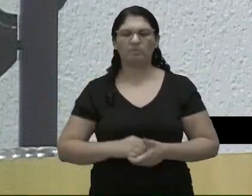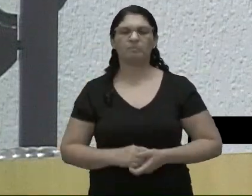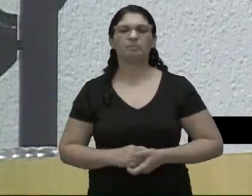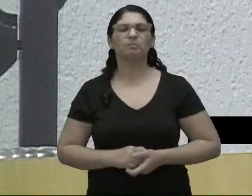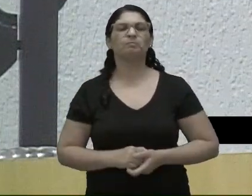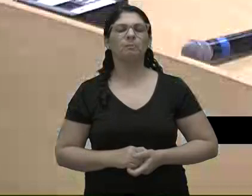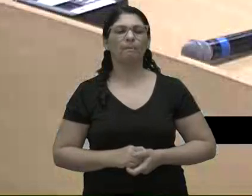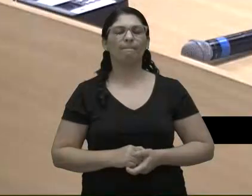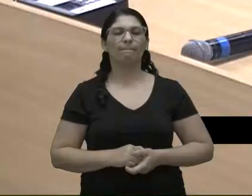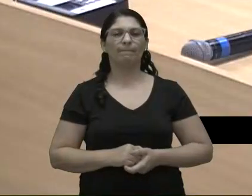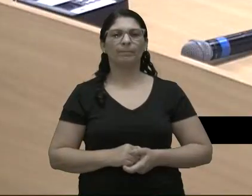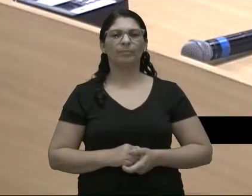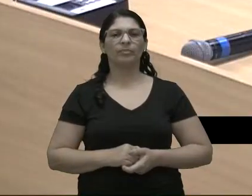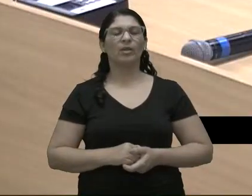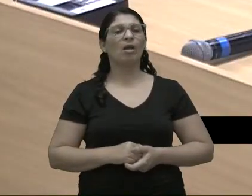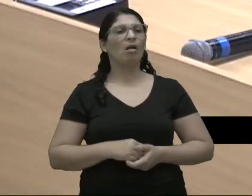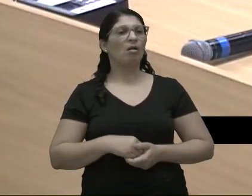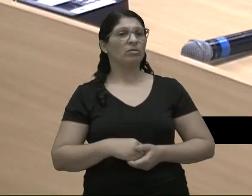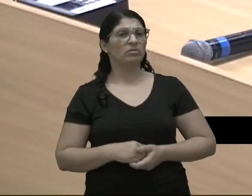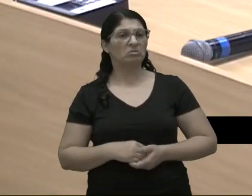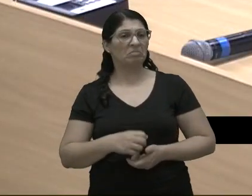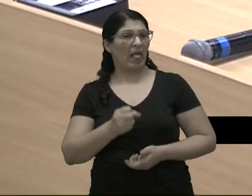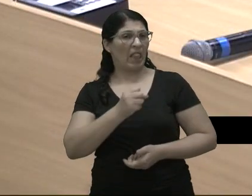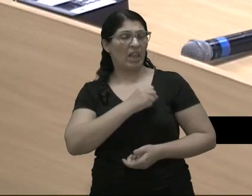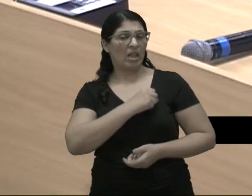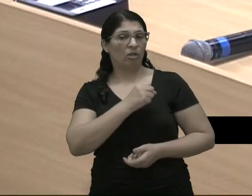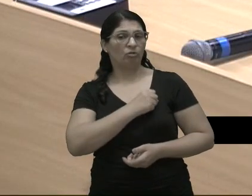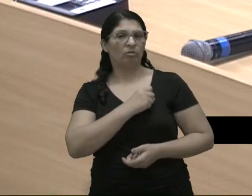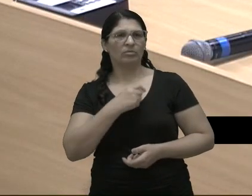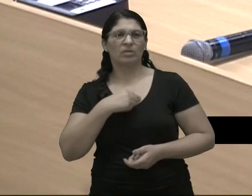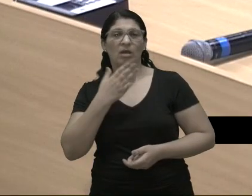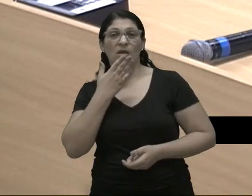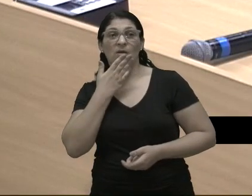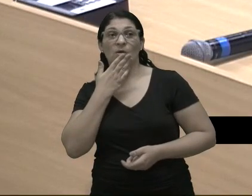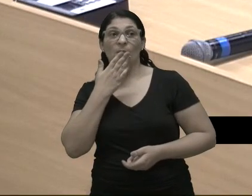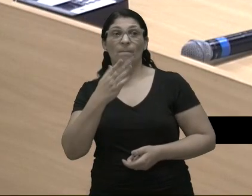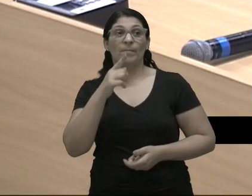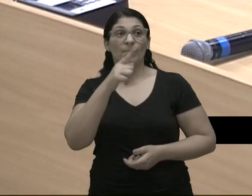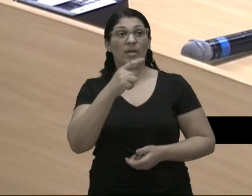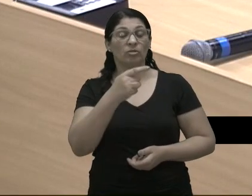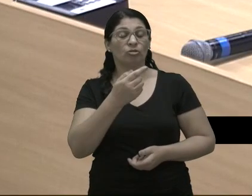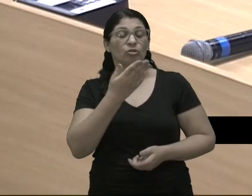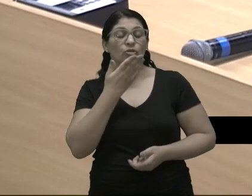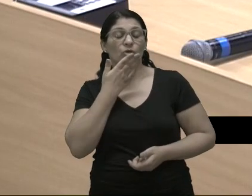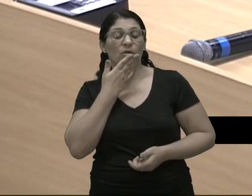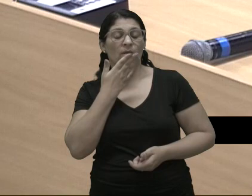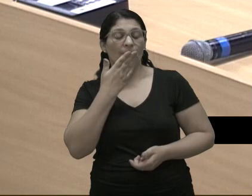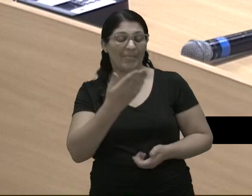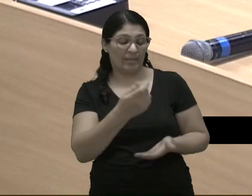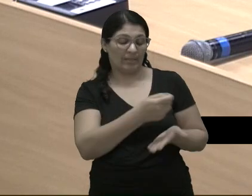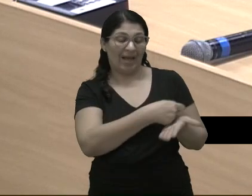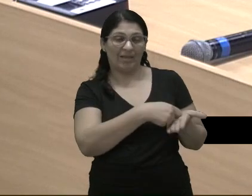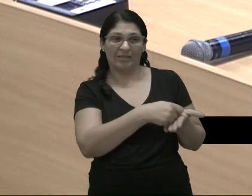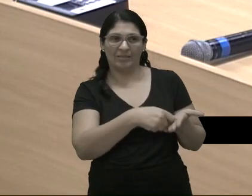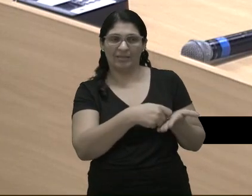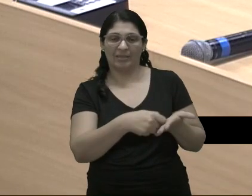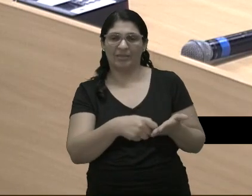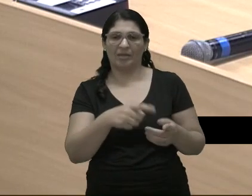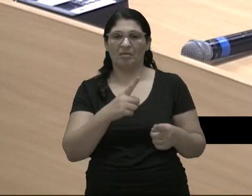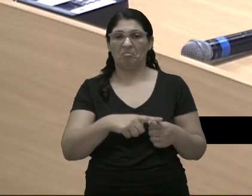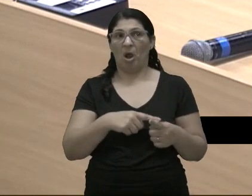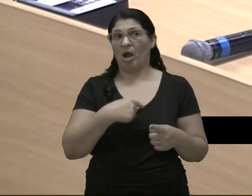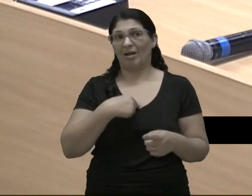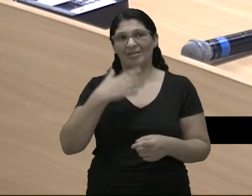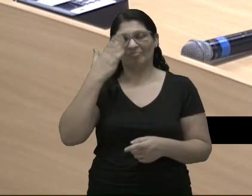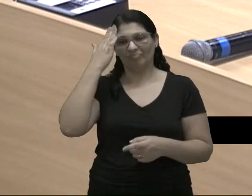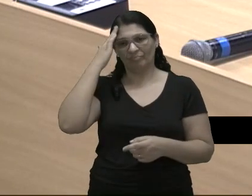vereador, com relação a números, eu peço que o senhor faça envia requerimento para a gente, porque assim, não é da minha atribuição, tá?